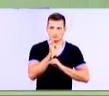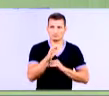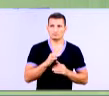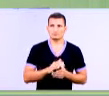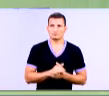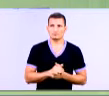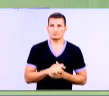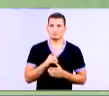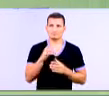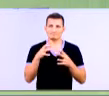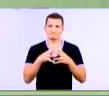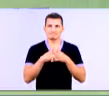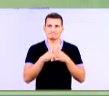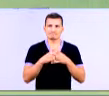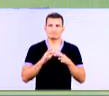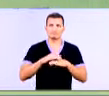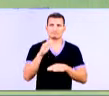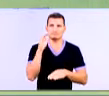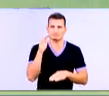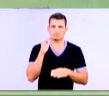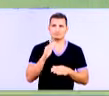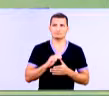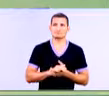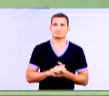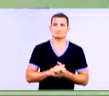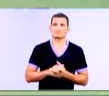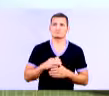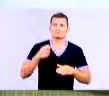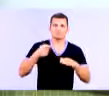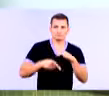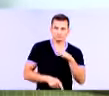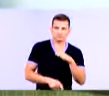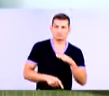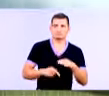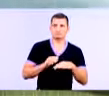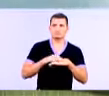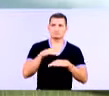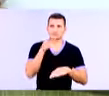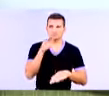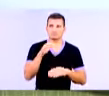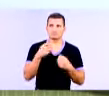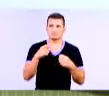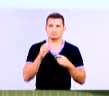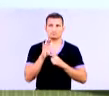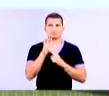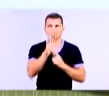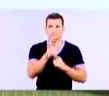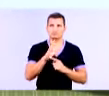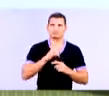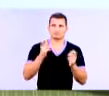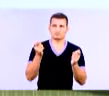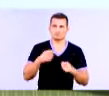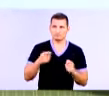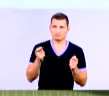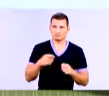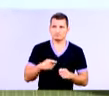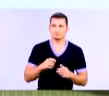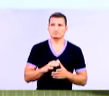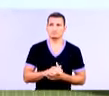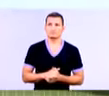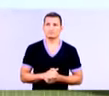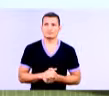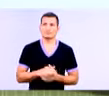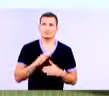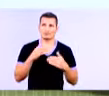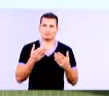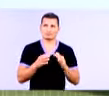questão mais complexa, mais avançada, que a gente não vai abordar, mas é bom a gente mostrar que existe essa possibilidade. Então, comando de